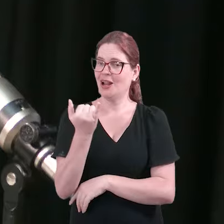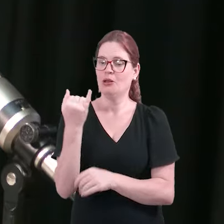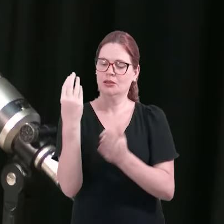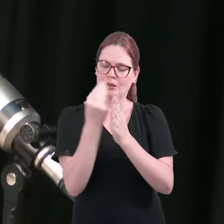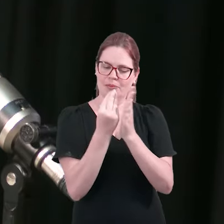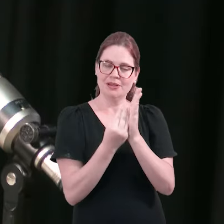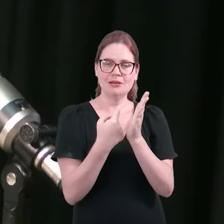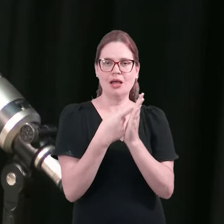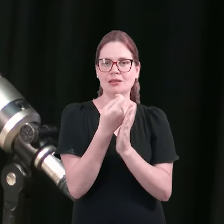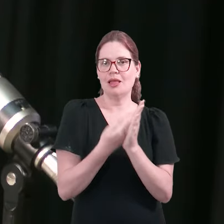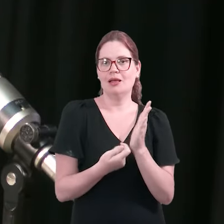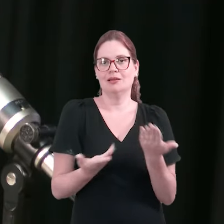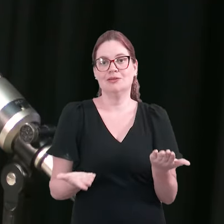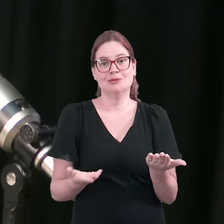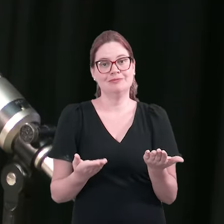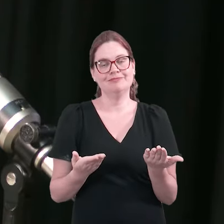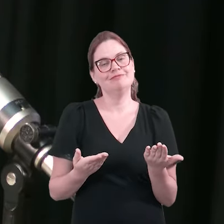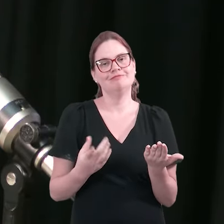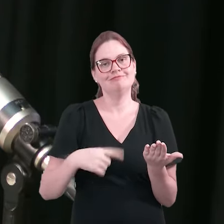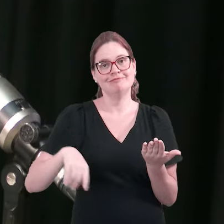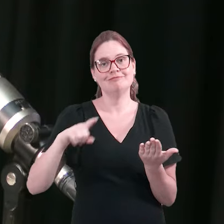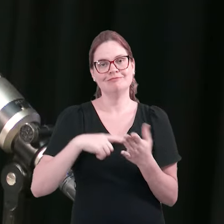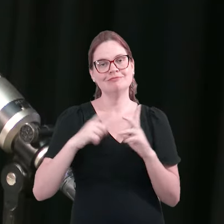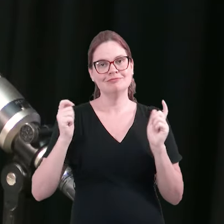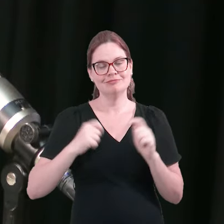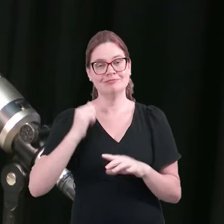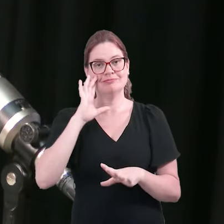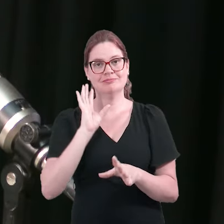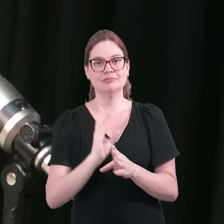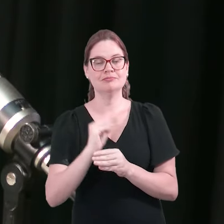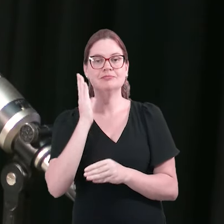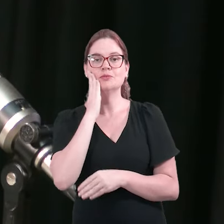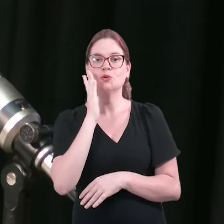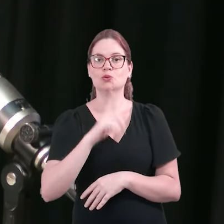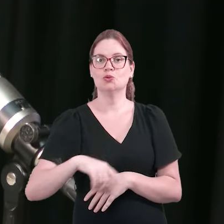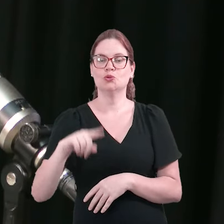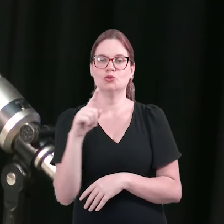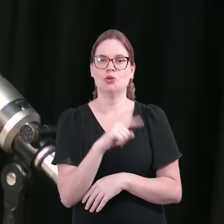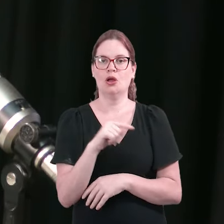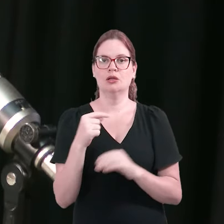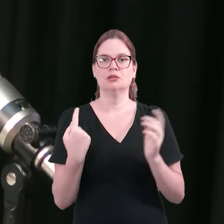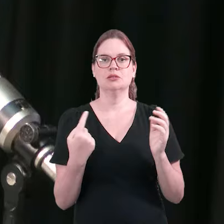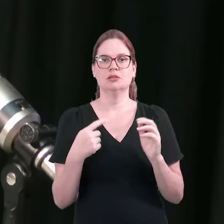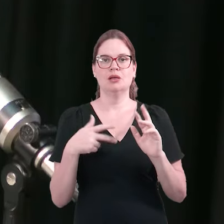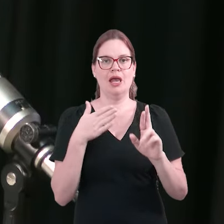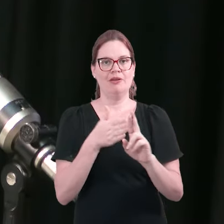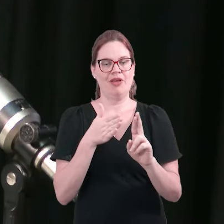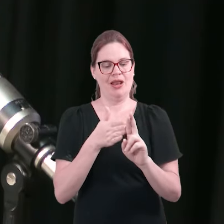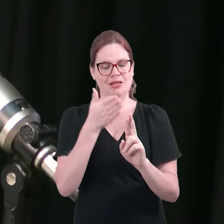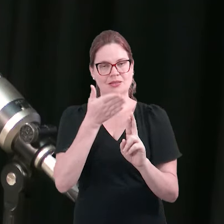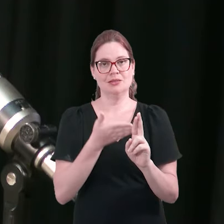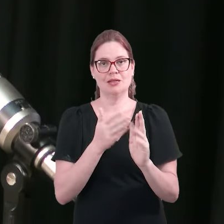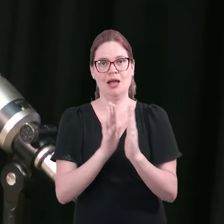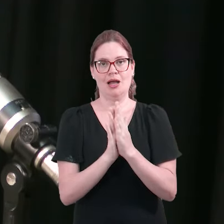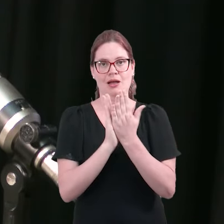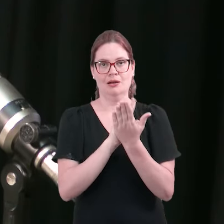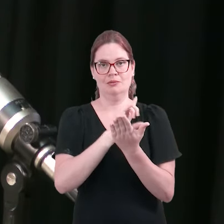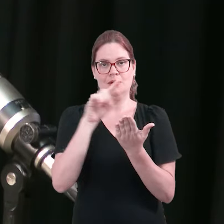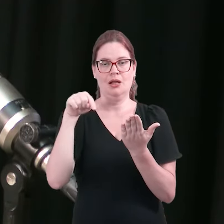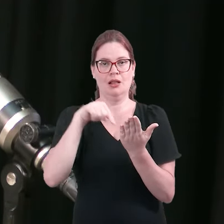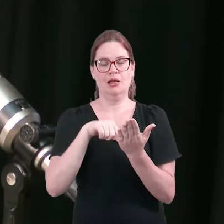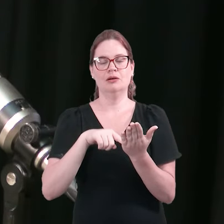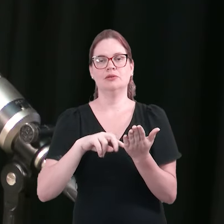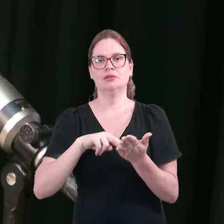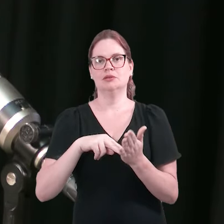Deus. Então, na verdade, quando nós nos referimos à palavra, nós não